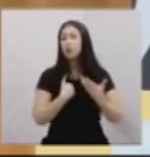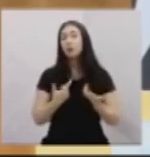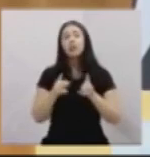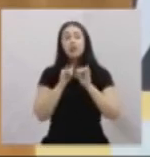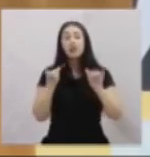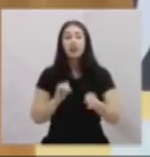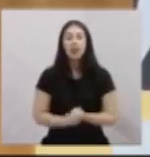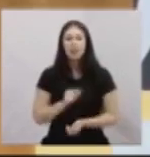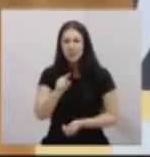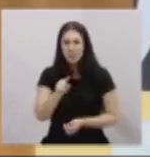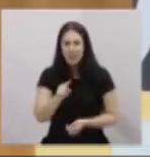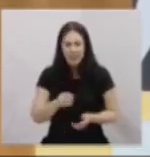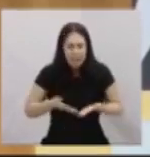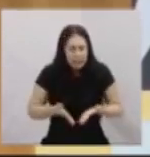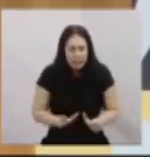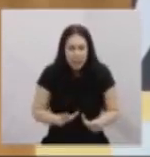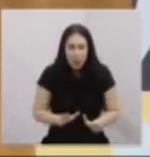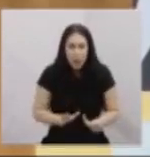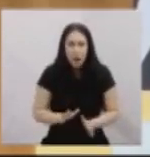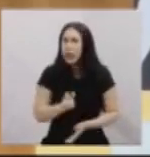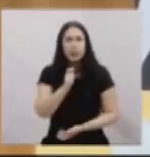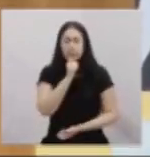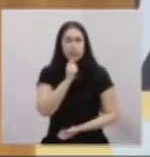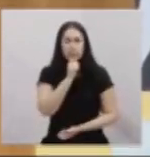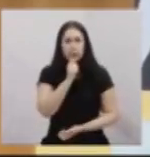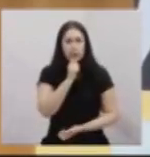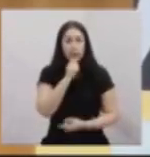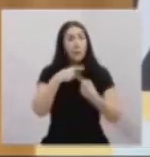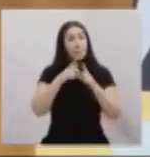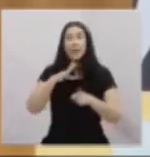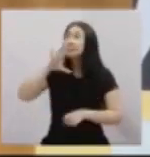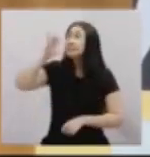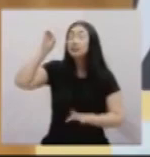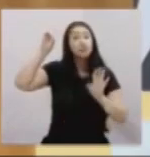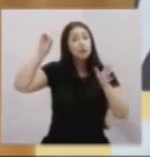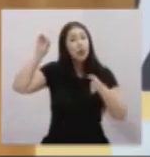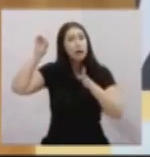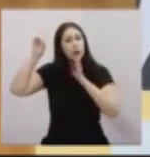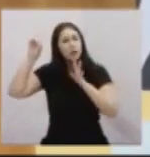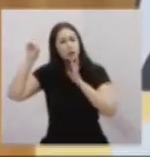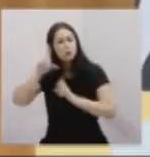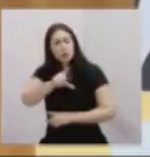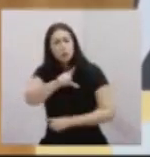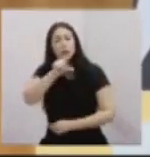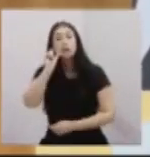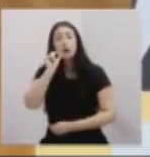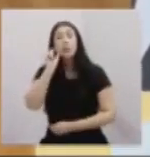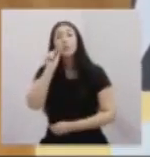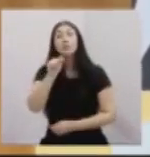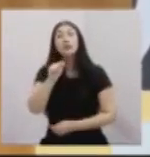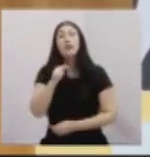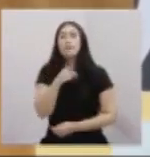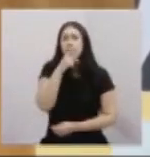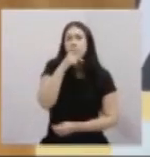que te formasses dentro do seio de tua mãe, eu te conhecia e te consagrei para seres meu